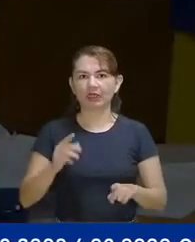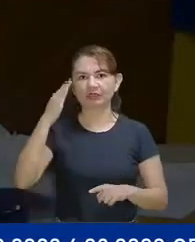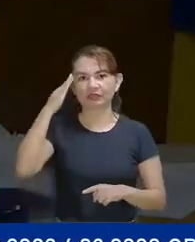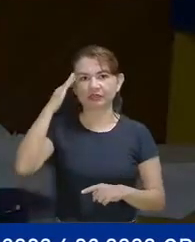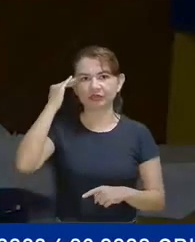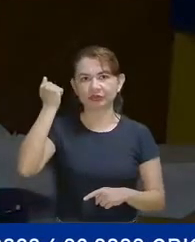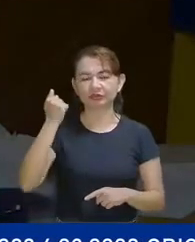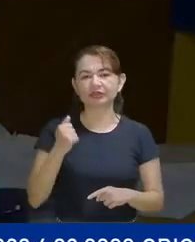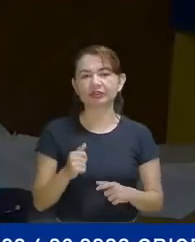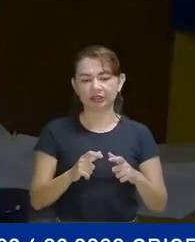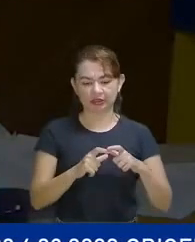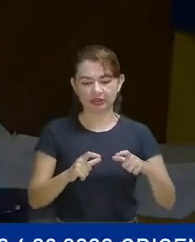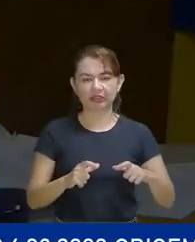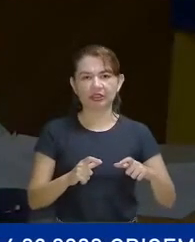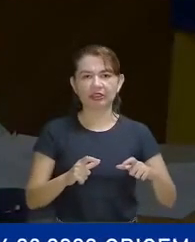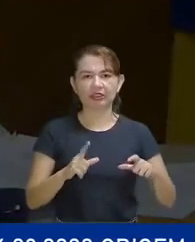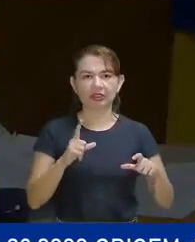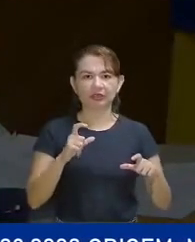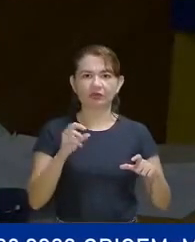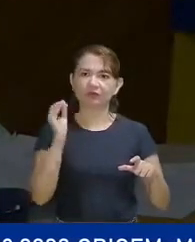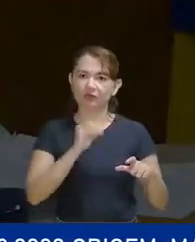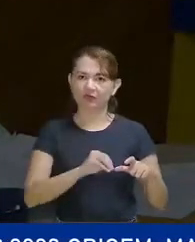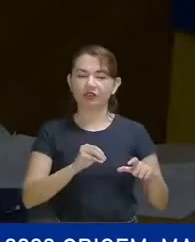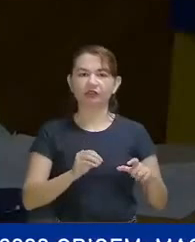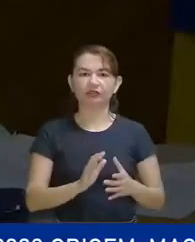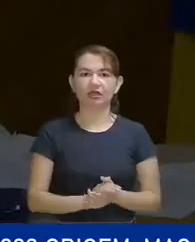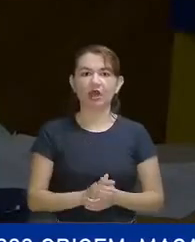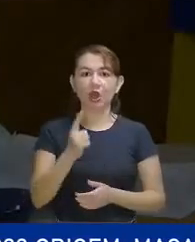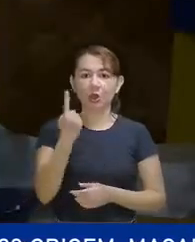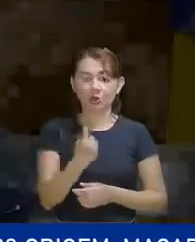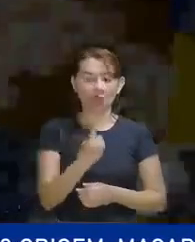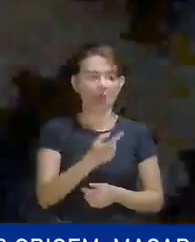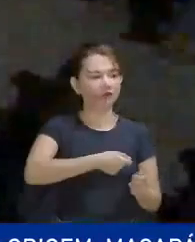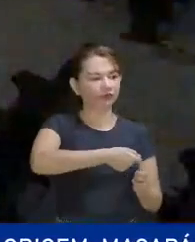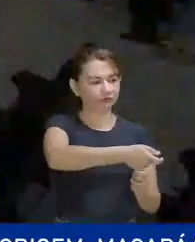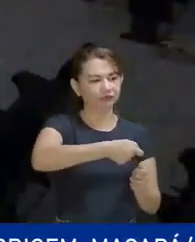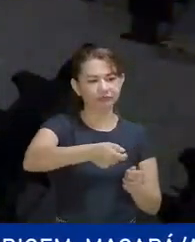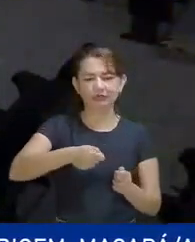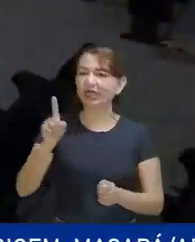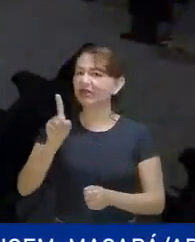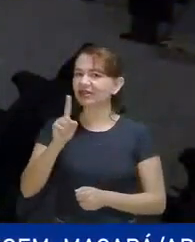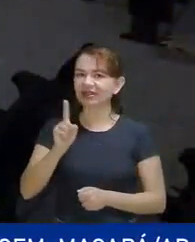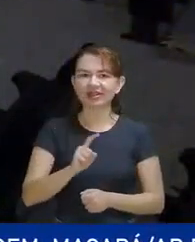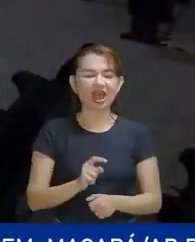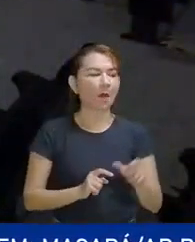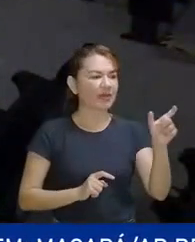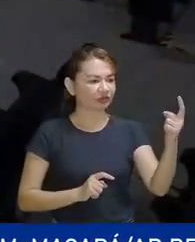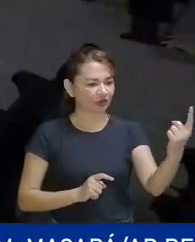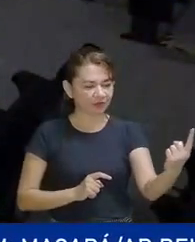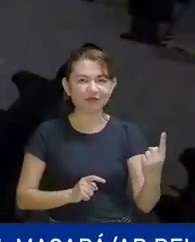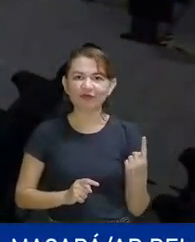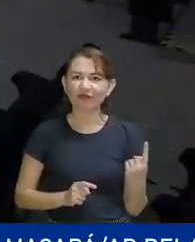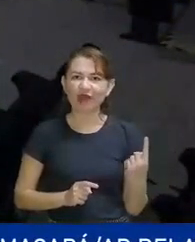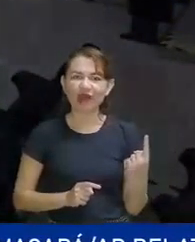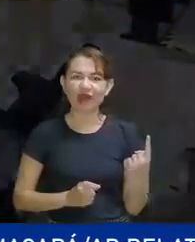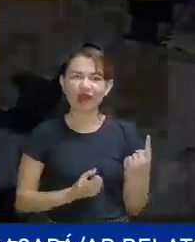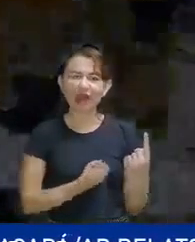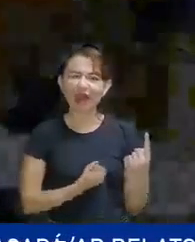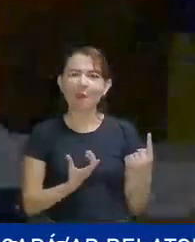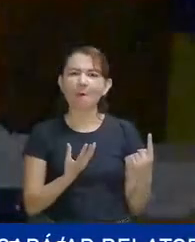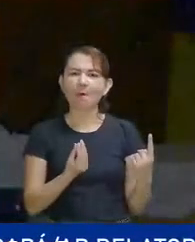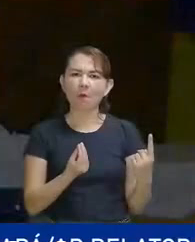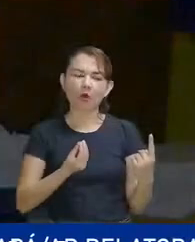funciona a questão dos santinhos, que todo mundo não dá um só para cada eleitor, você dá vários. Você dá vários, já, né,